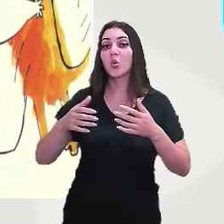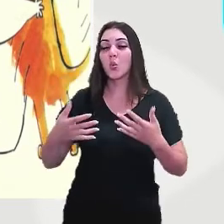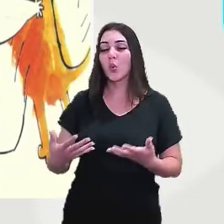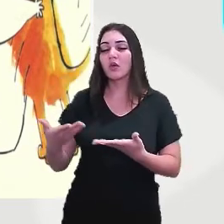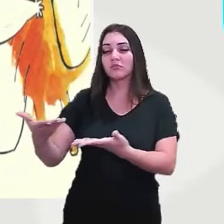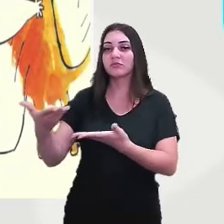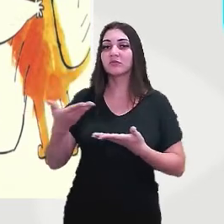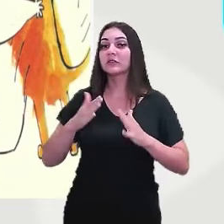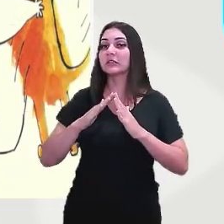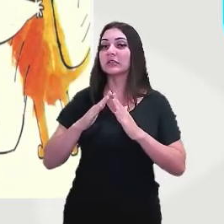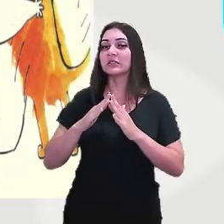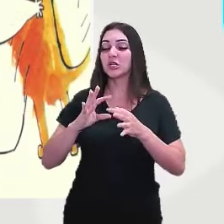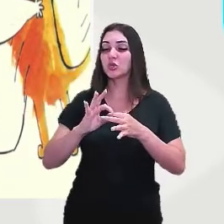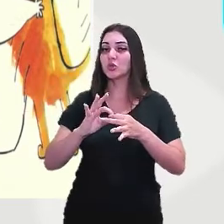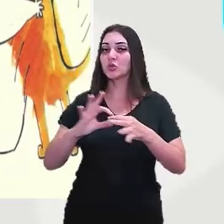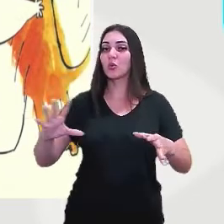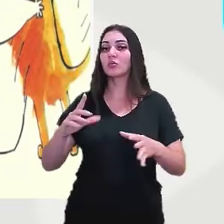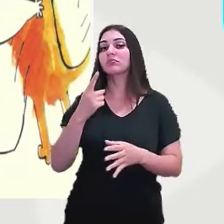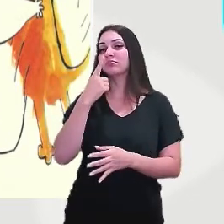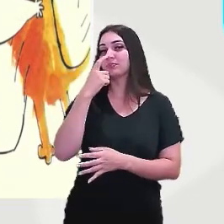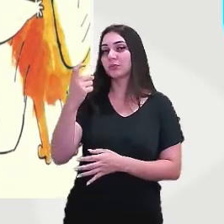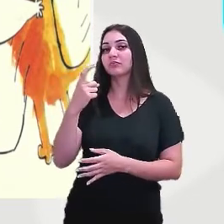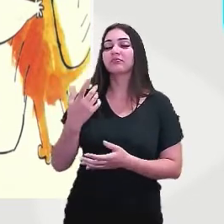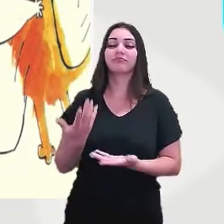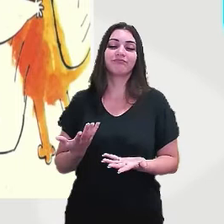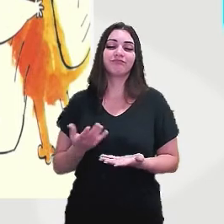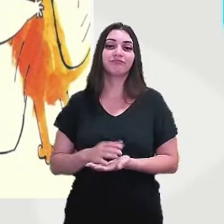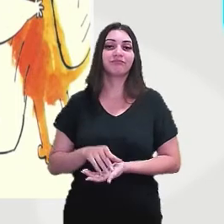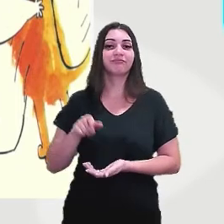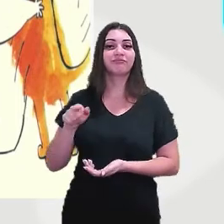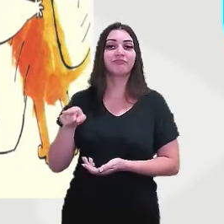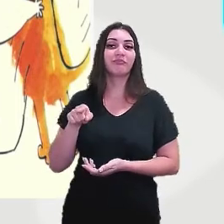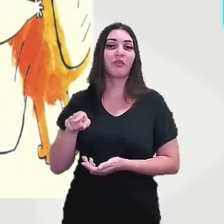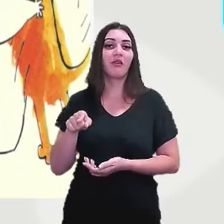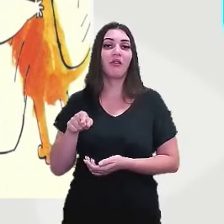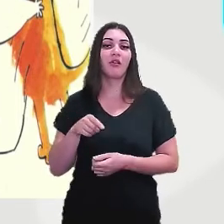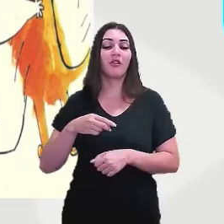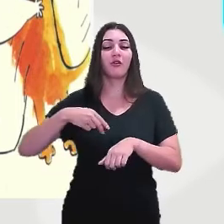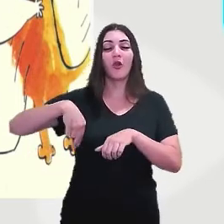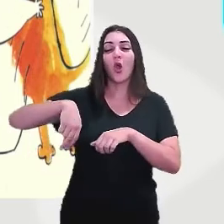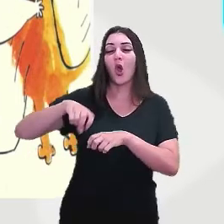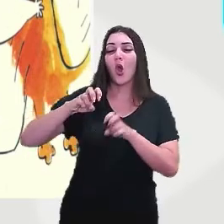em casa, é soltar o Pum. Aí ele fica em volta dela